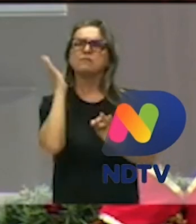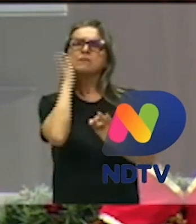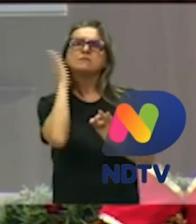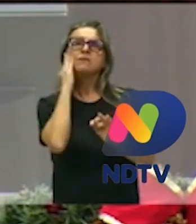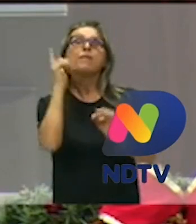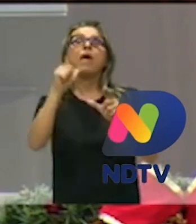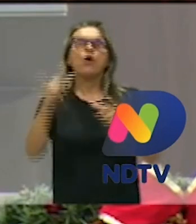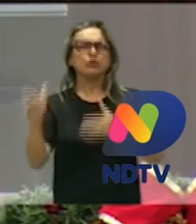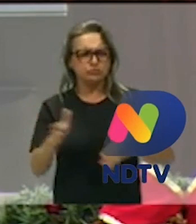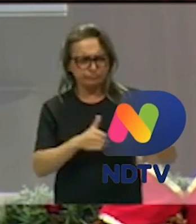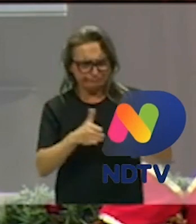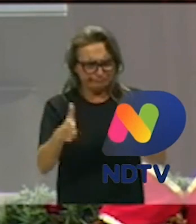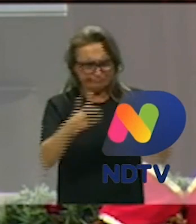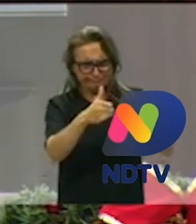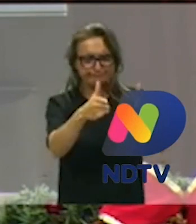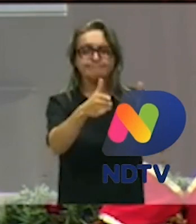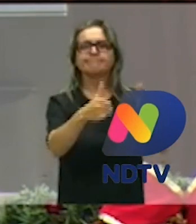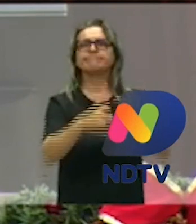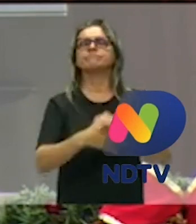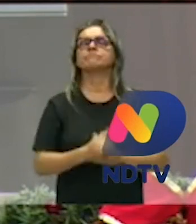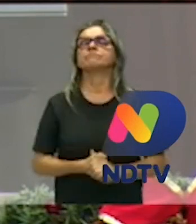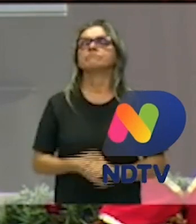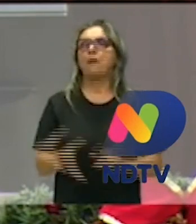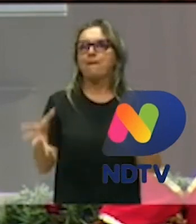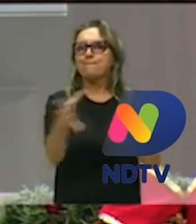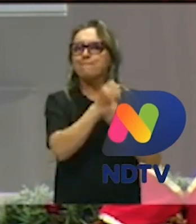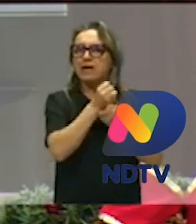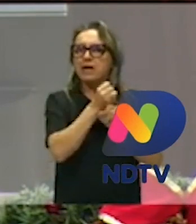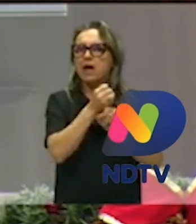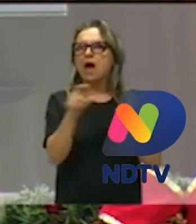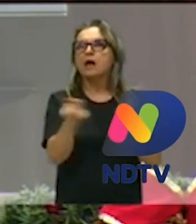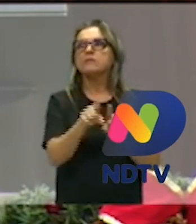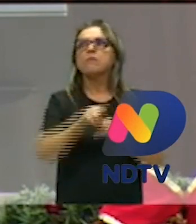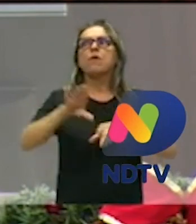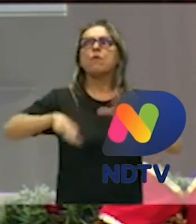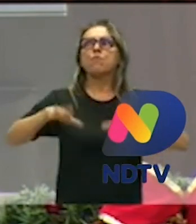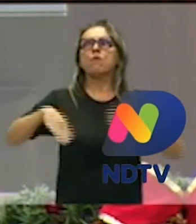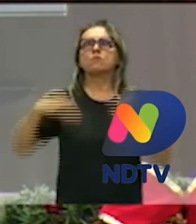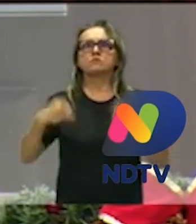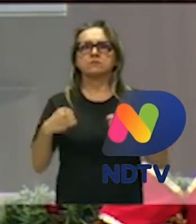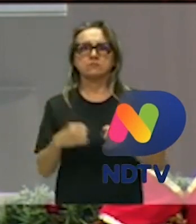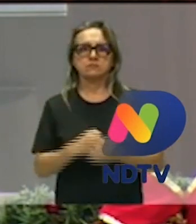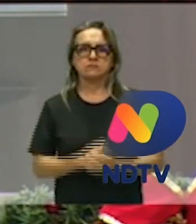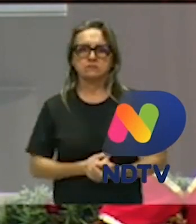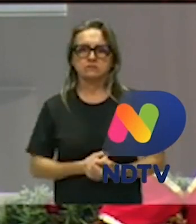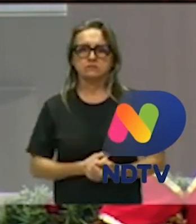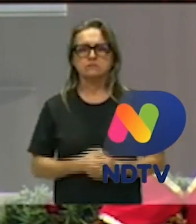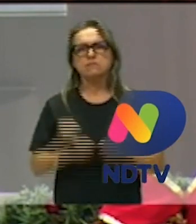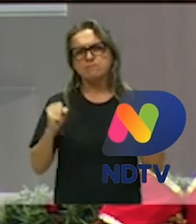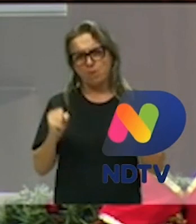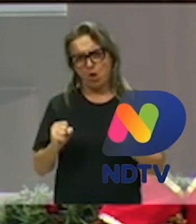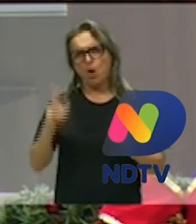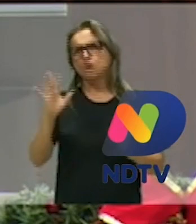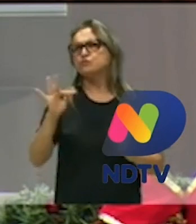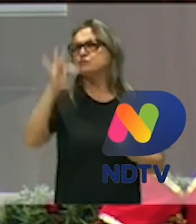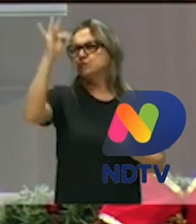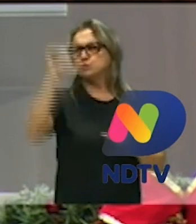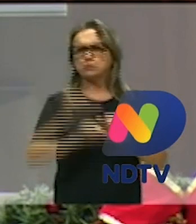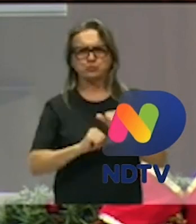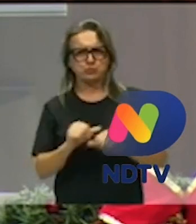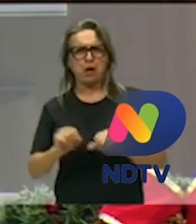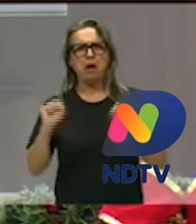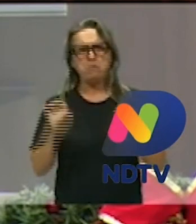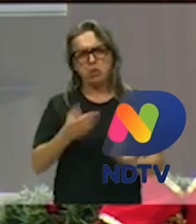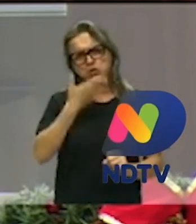pegar se apegar no sentido daquilo que esteja preconizado ali na lei pode ser alterada no futuro podemos melhorar